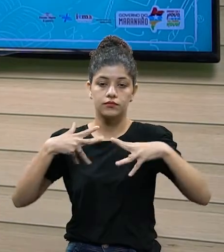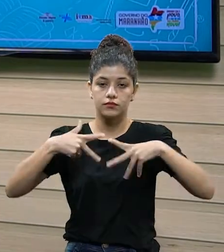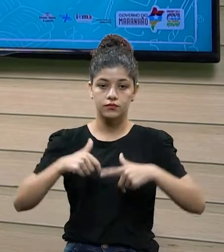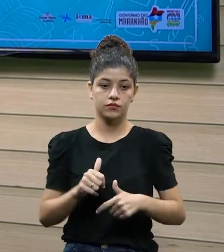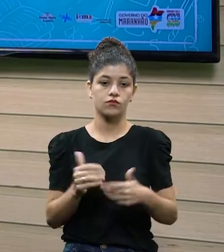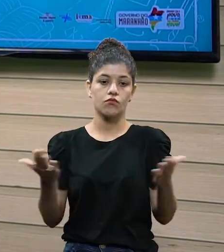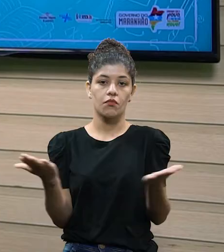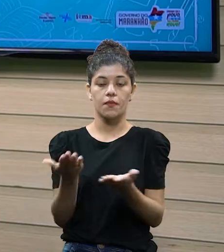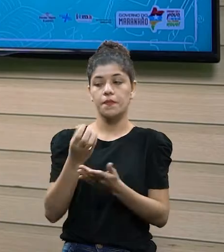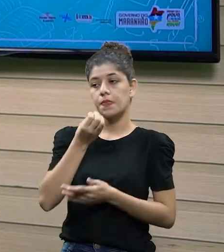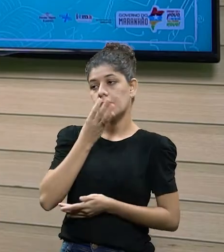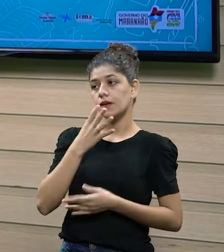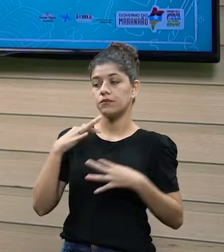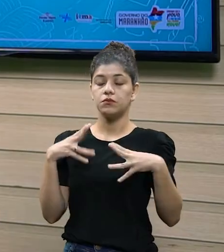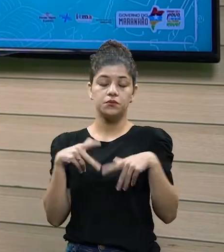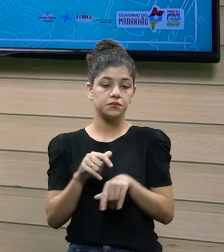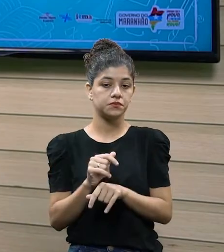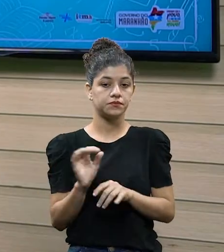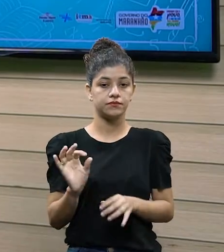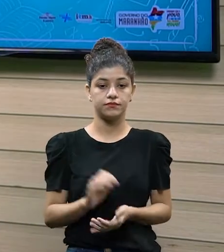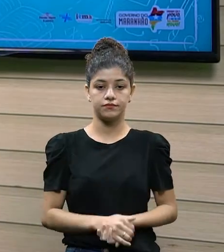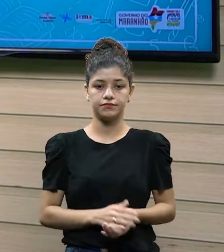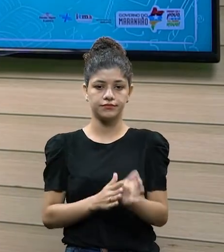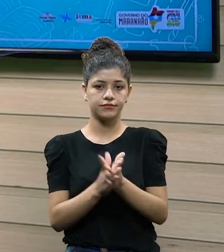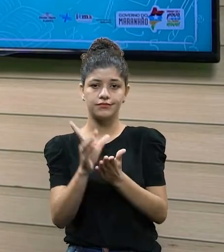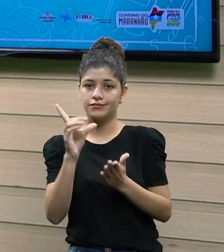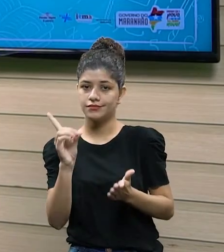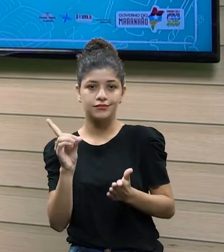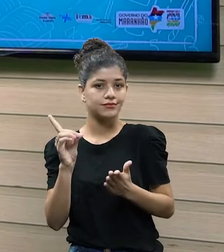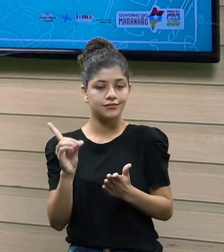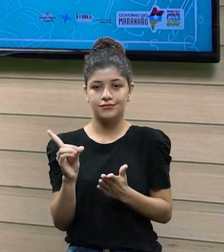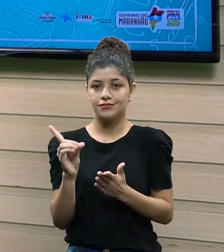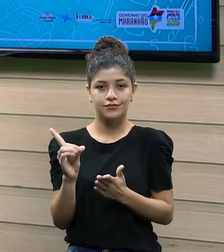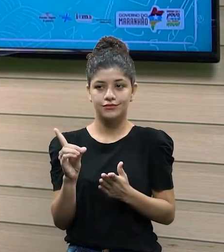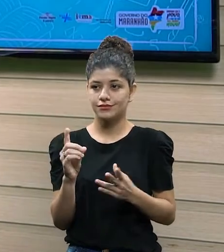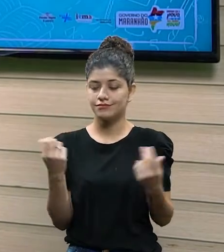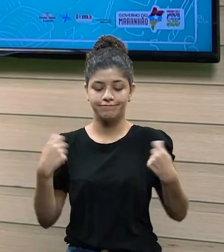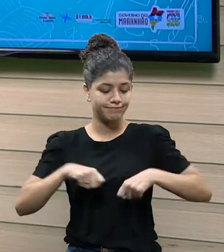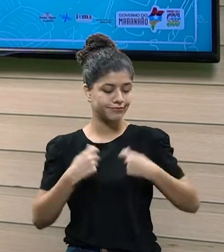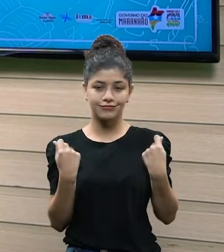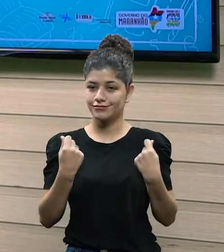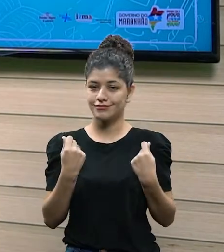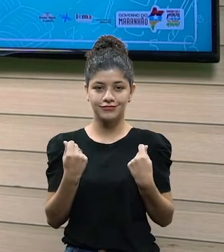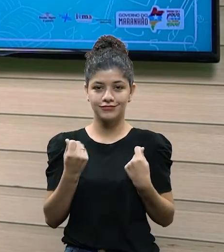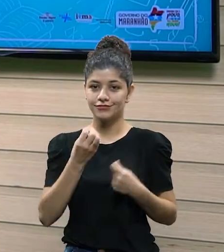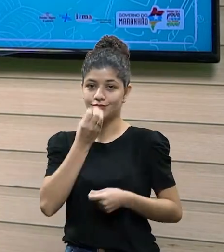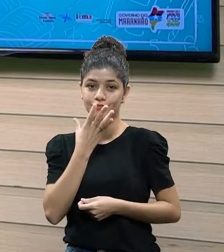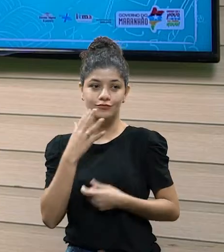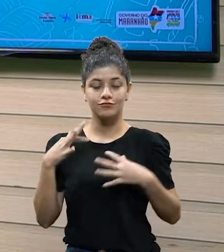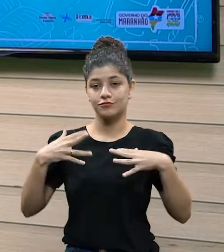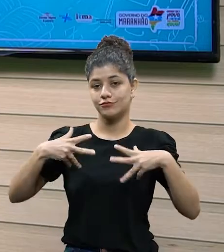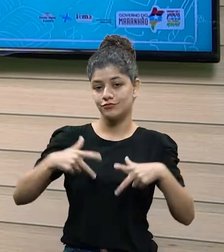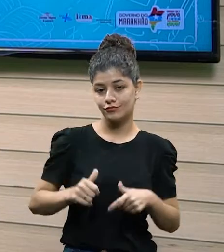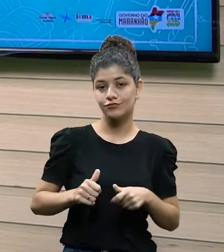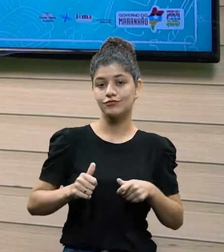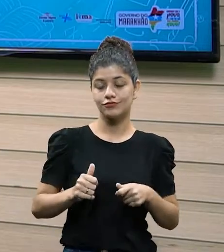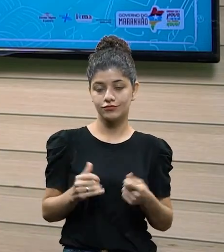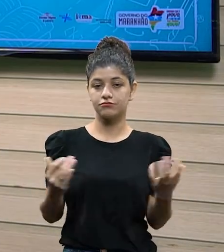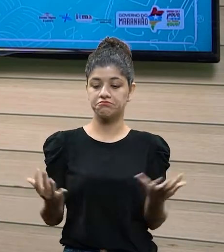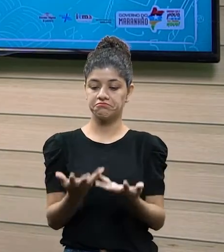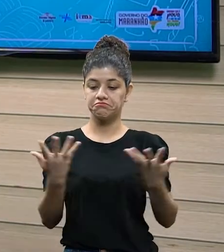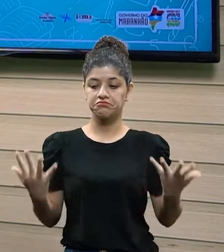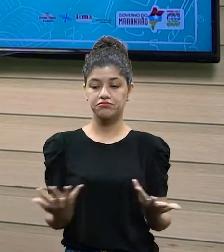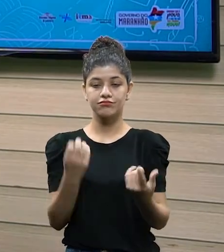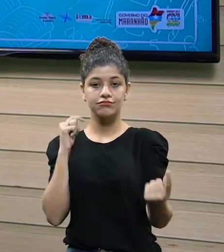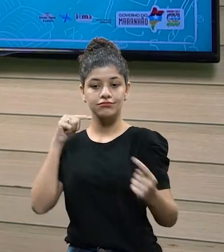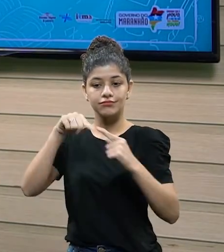eu vou agradar a todo mundo. Isso até é bíblico, turma. A gente sabe que é impossível agradar a todos. Por isso é estimulante, é